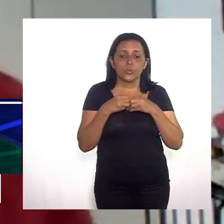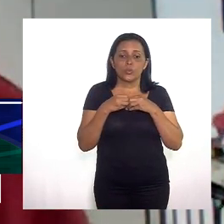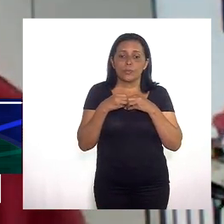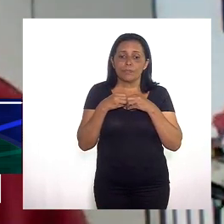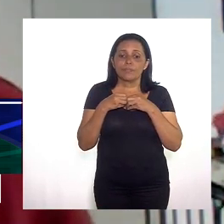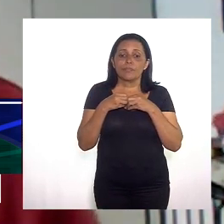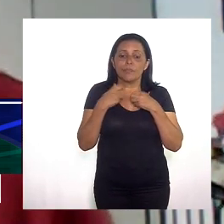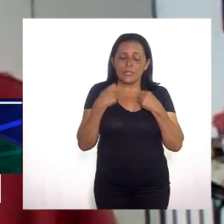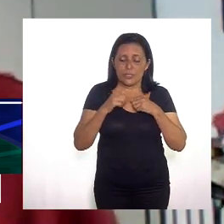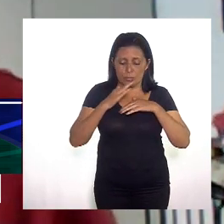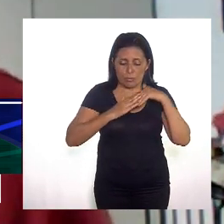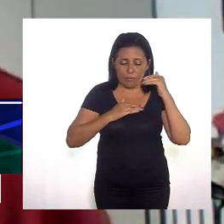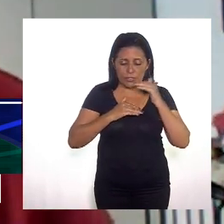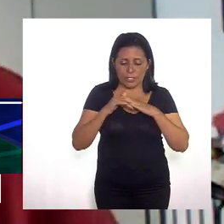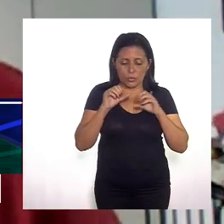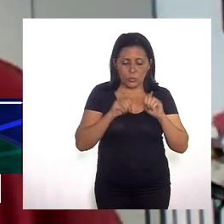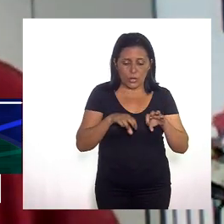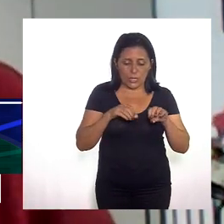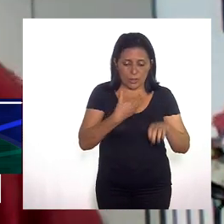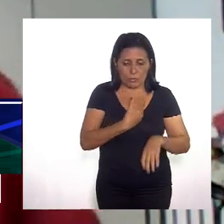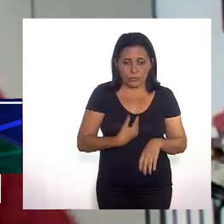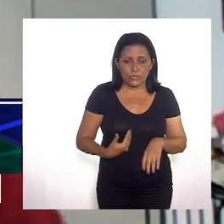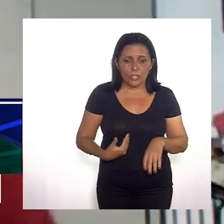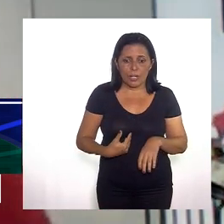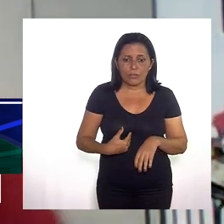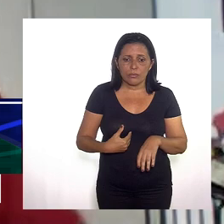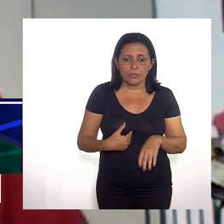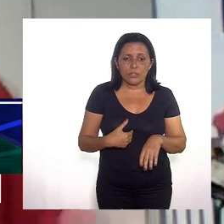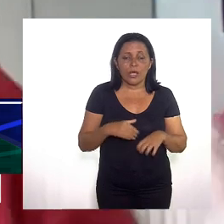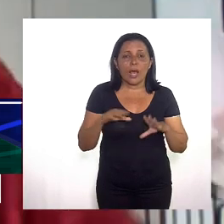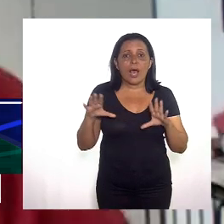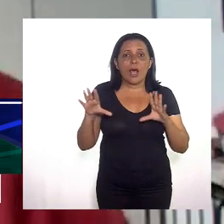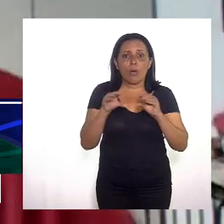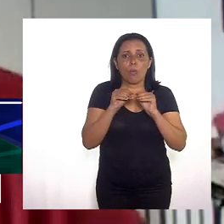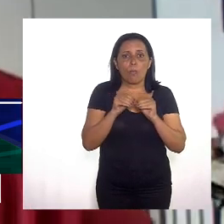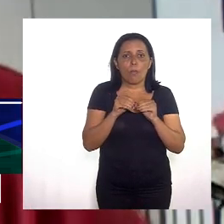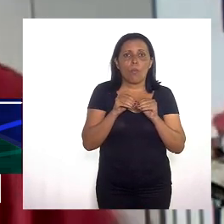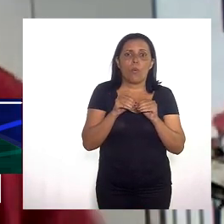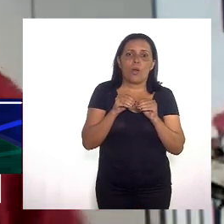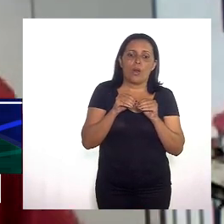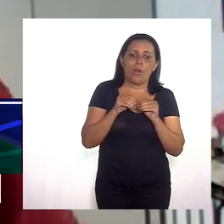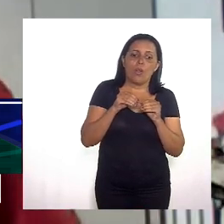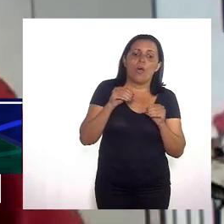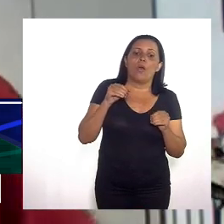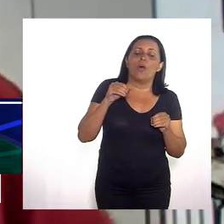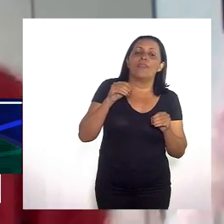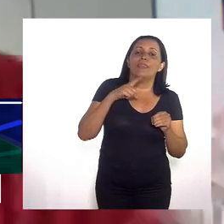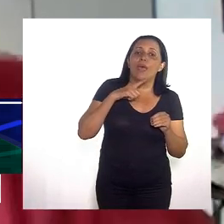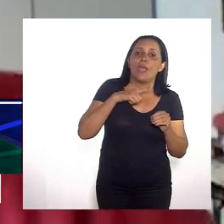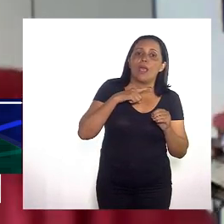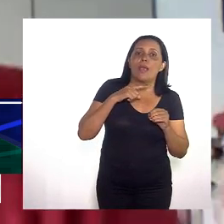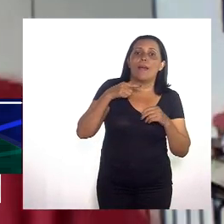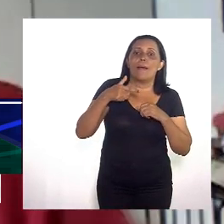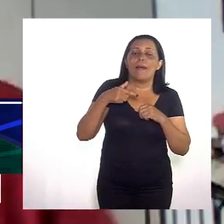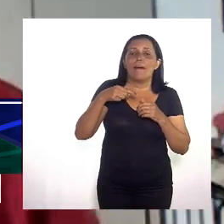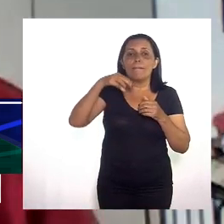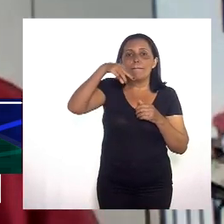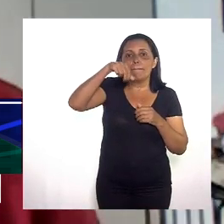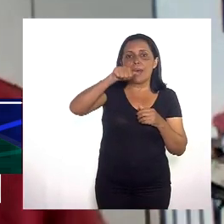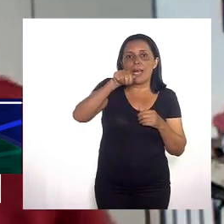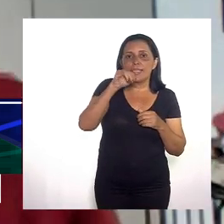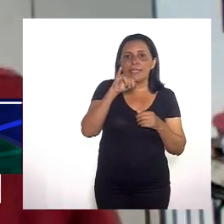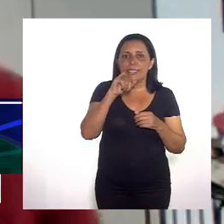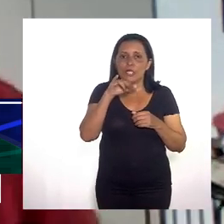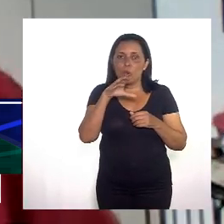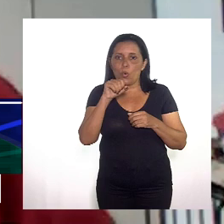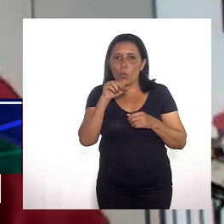a gente sabe que os profissionais de educação do nosso estado, eles geralmente acumulam uma matrícula no estado, outra no município, uma atuação na rede